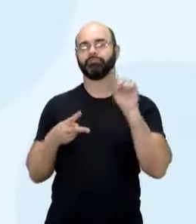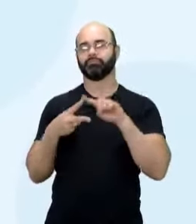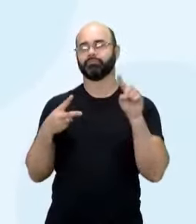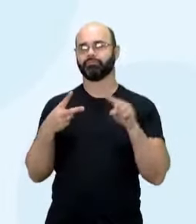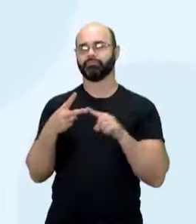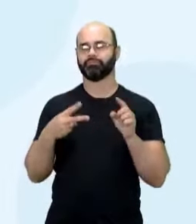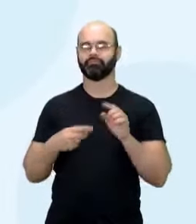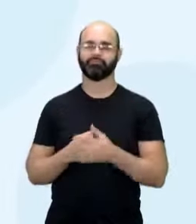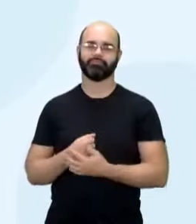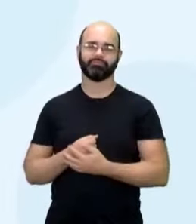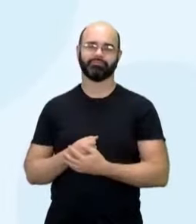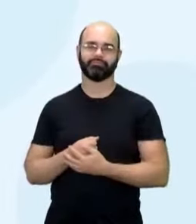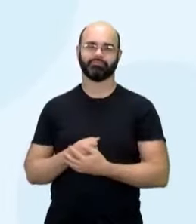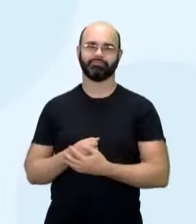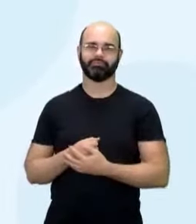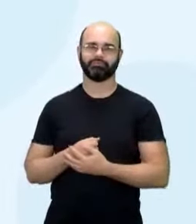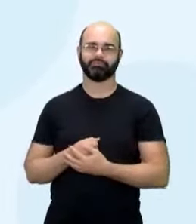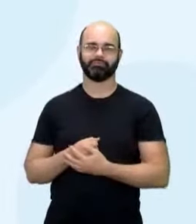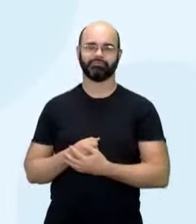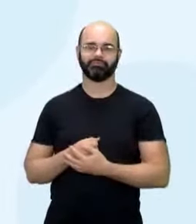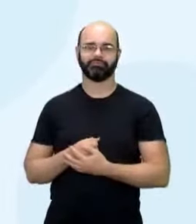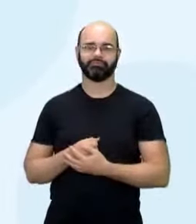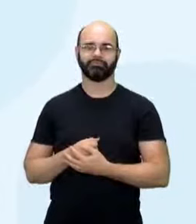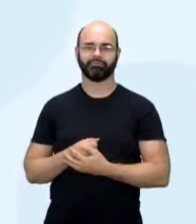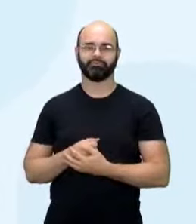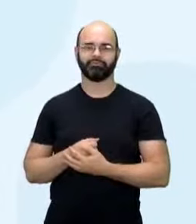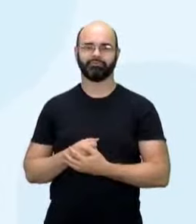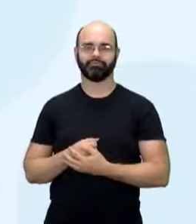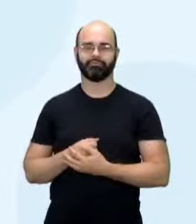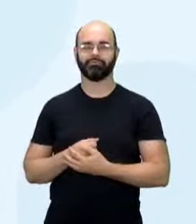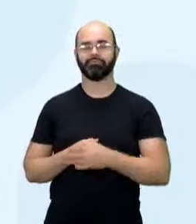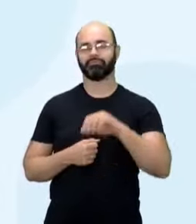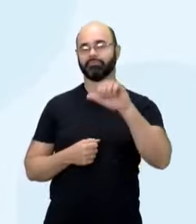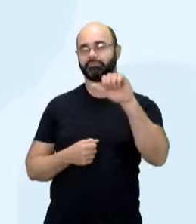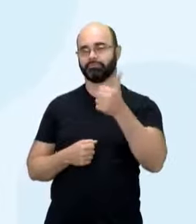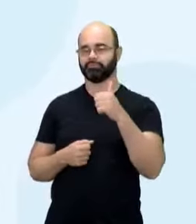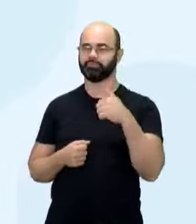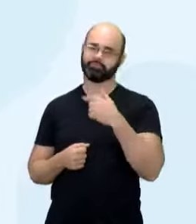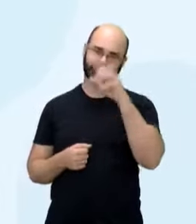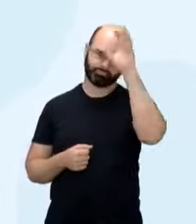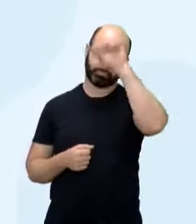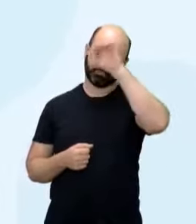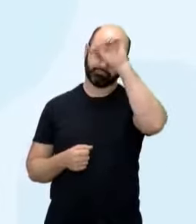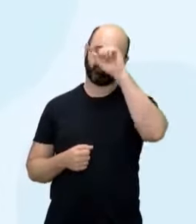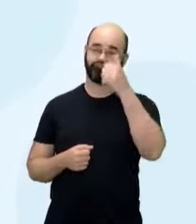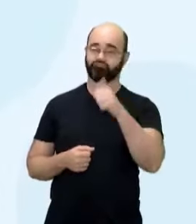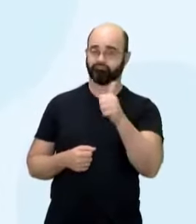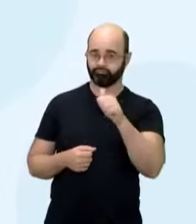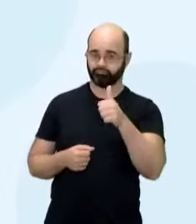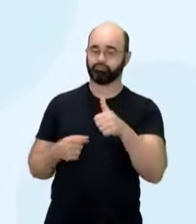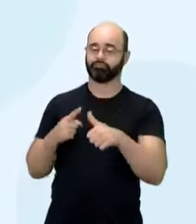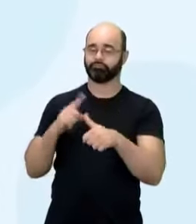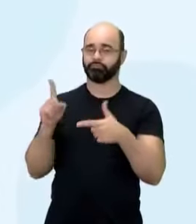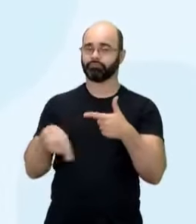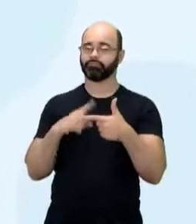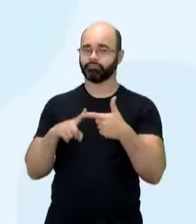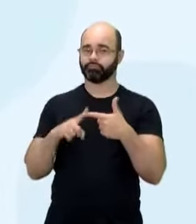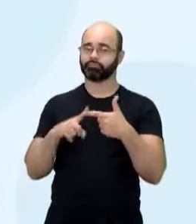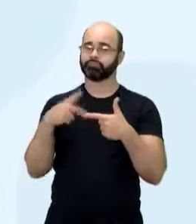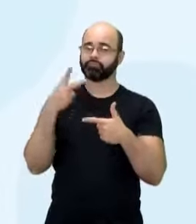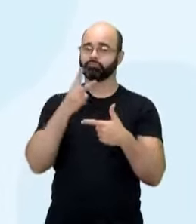Então, que a gente consiga fazer um exercício nesse momento de avaliar os nossos aprendizados, olhar para as nossas expectativas